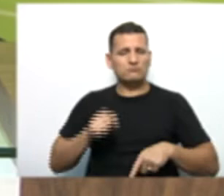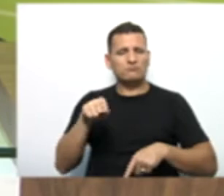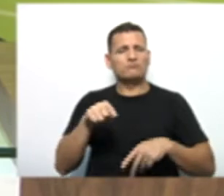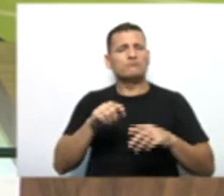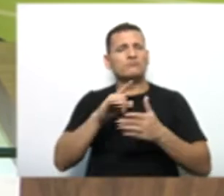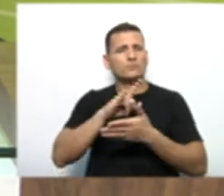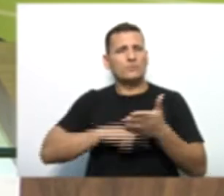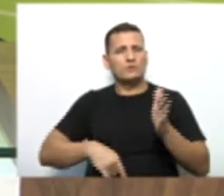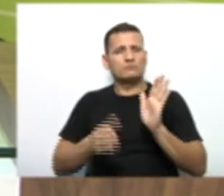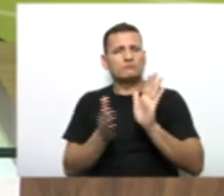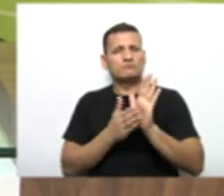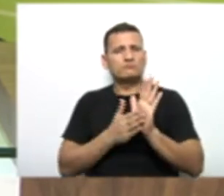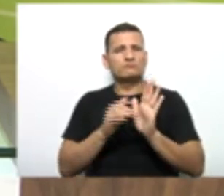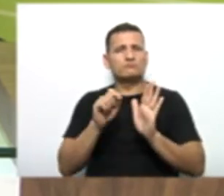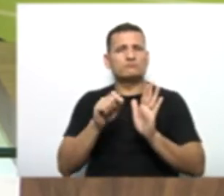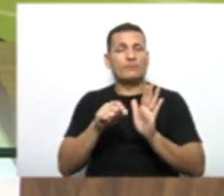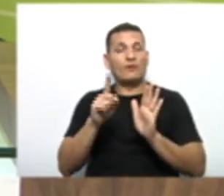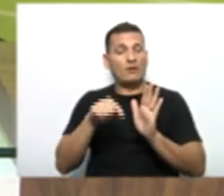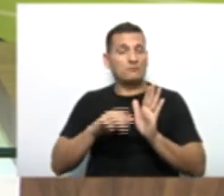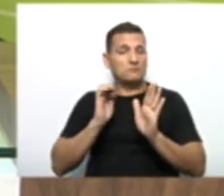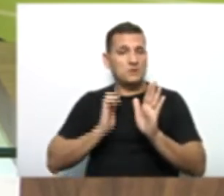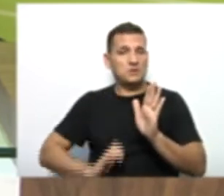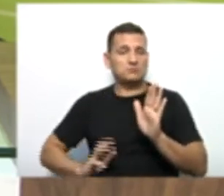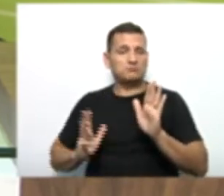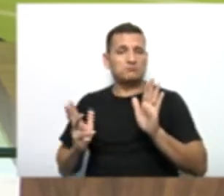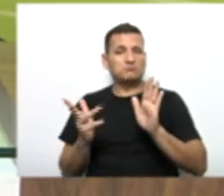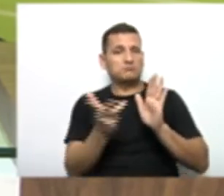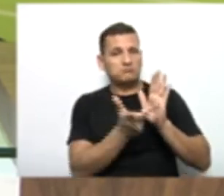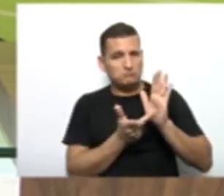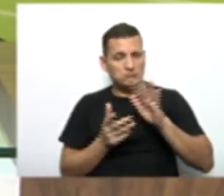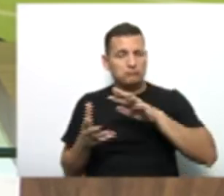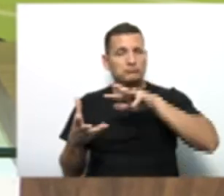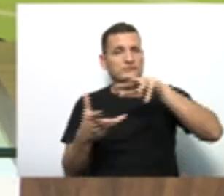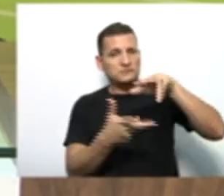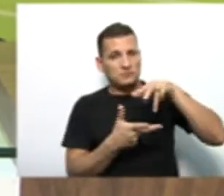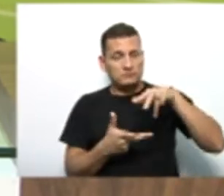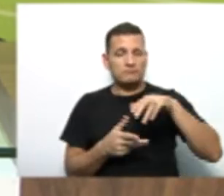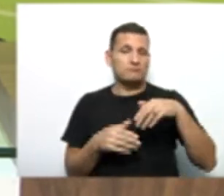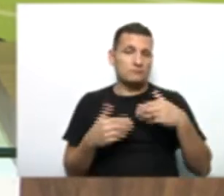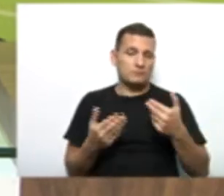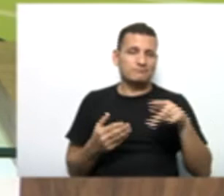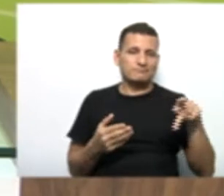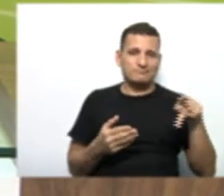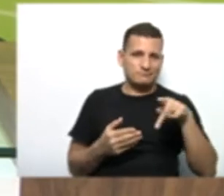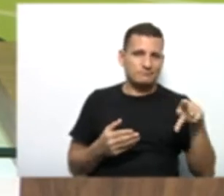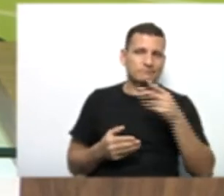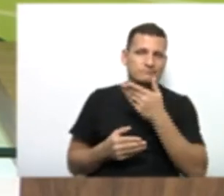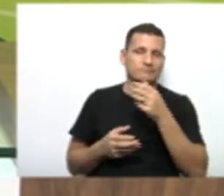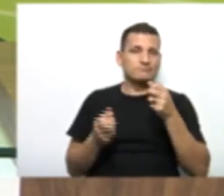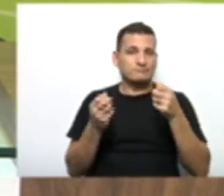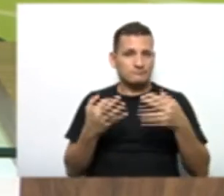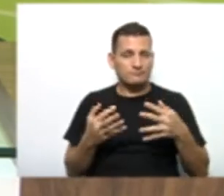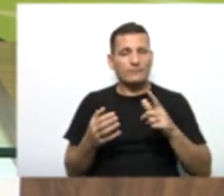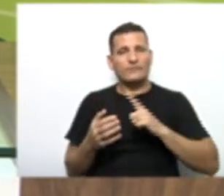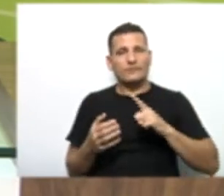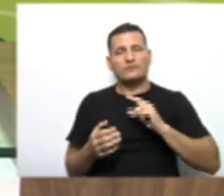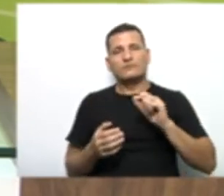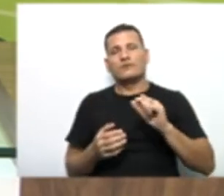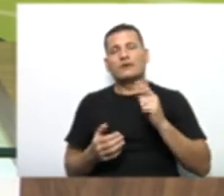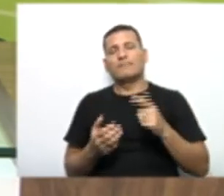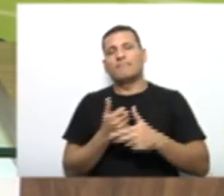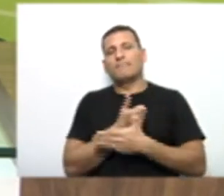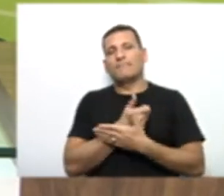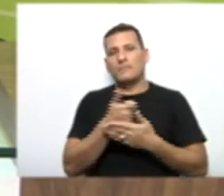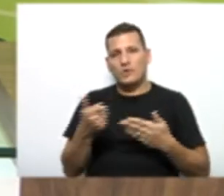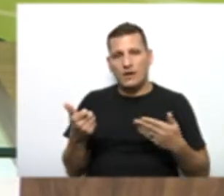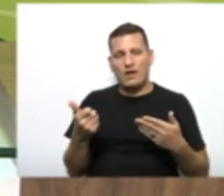ele almeja se tornar um princípio ético universal. Agora, é claro que, como o professor Wesley falou, existe uma moral latino-americana, existe